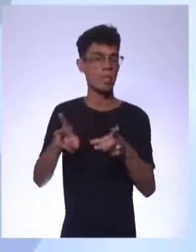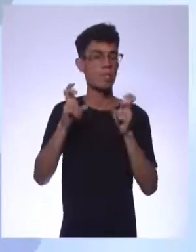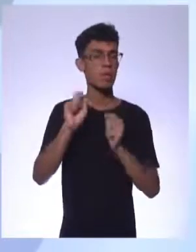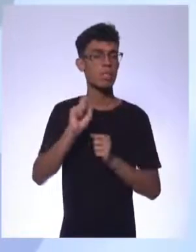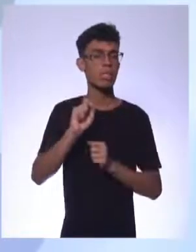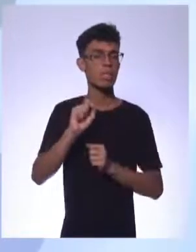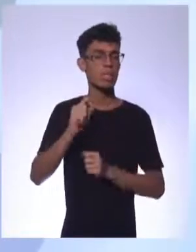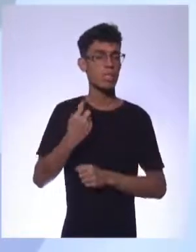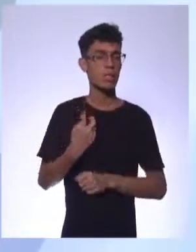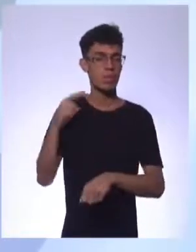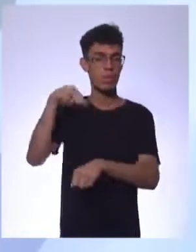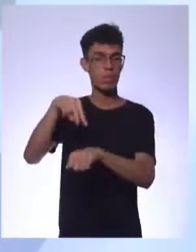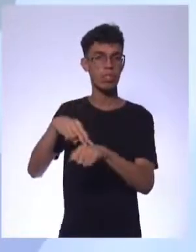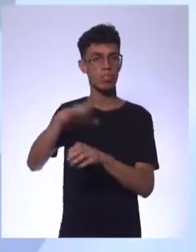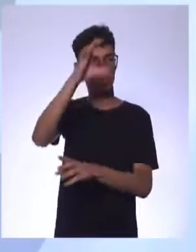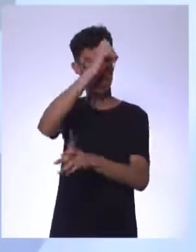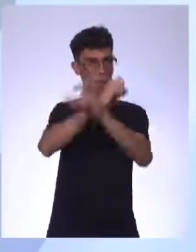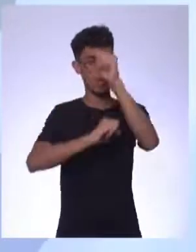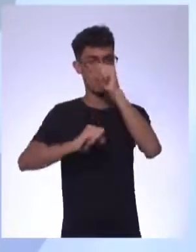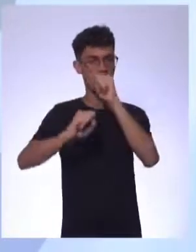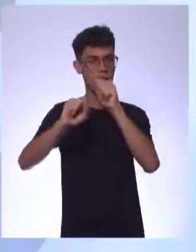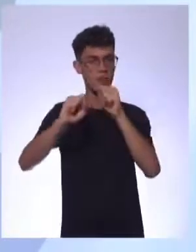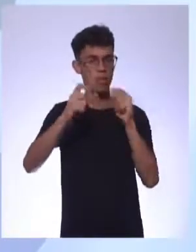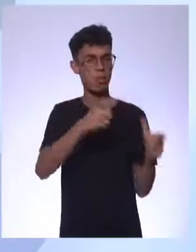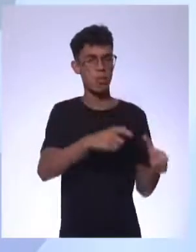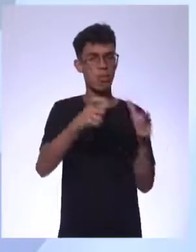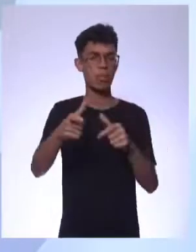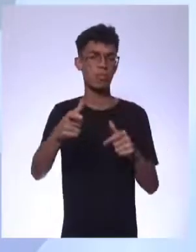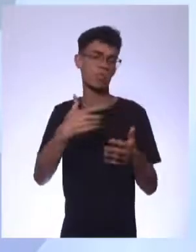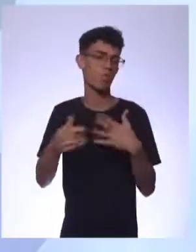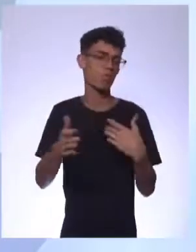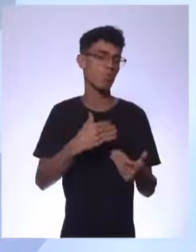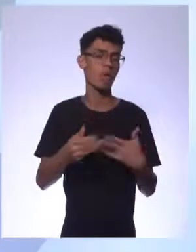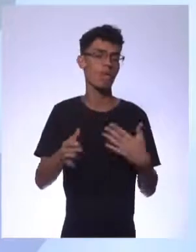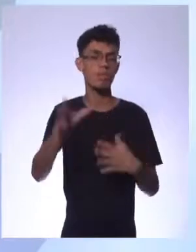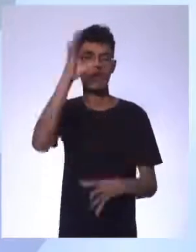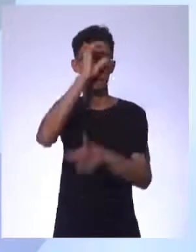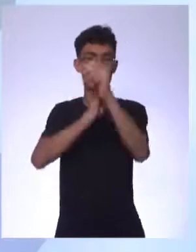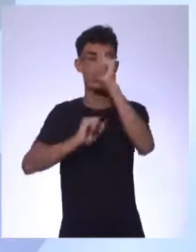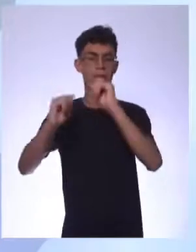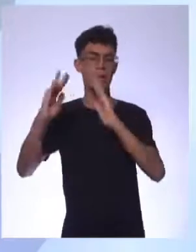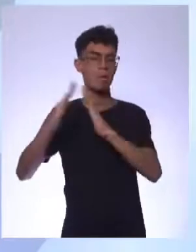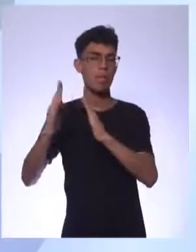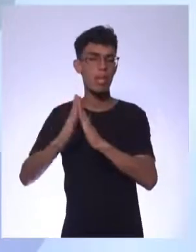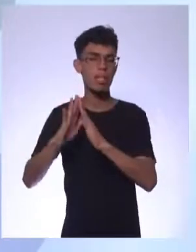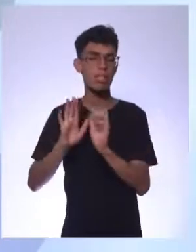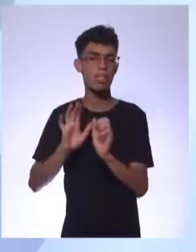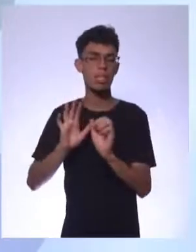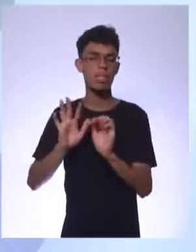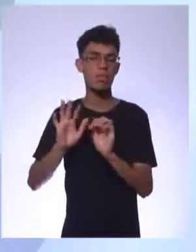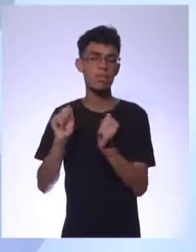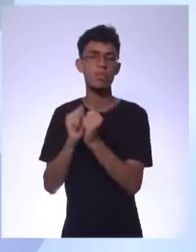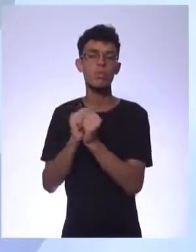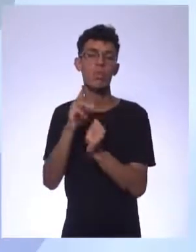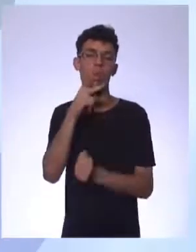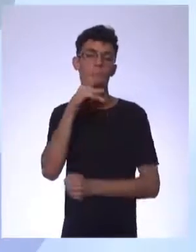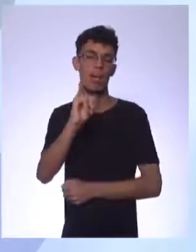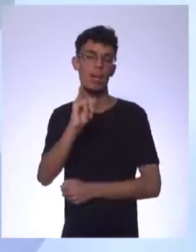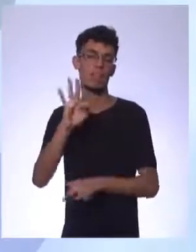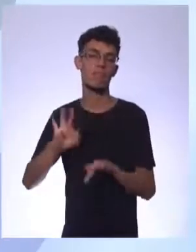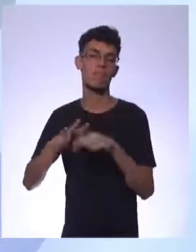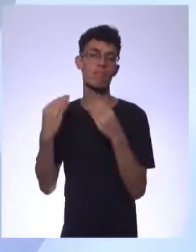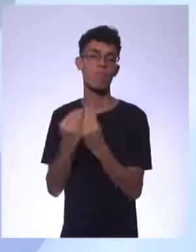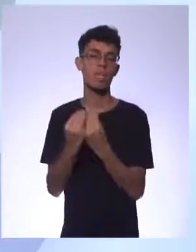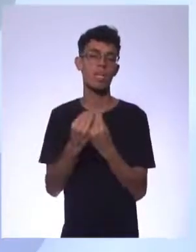ali para aprender. E a sala de aula que eu digo é qualquer lugar onde a gente aprende, né? É em casa com os pais, é no escritório com um